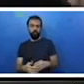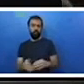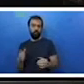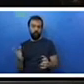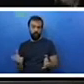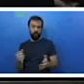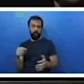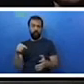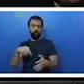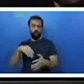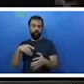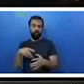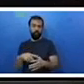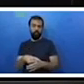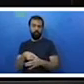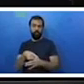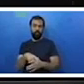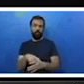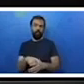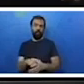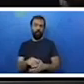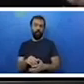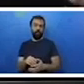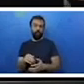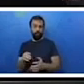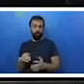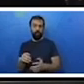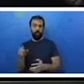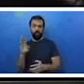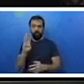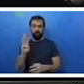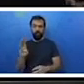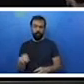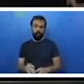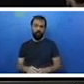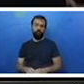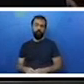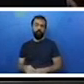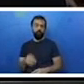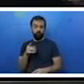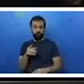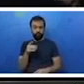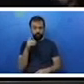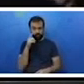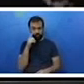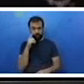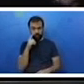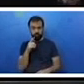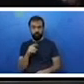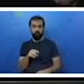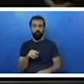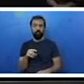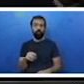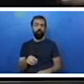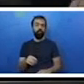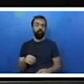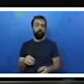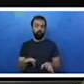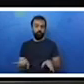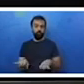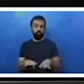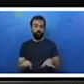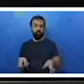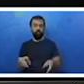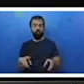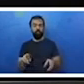Brasil. Nós temos já diversas equipes de competição de parkour. E nós vamos conhecer um pouquinho sobre esses movimentos e como eles são feitos também durante essa